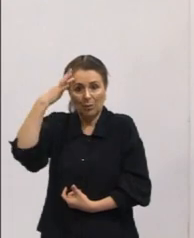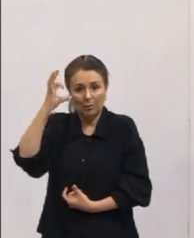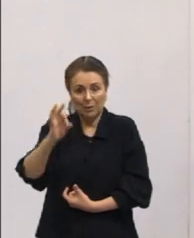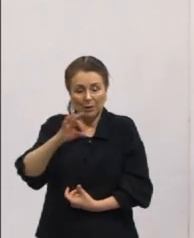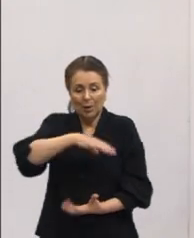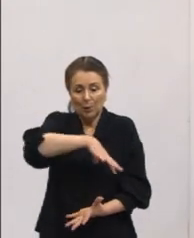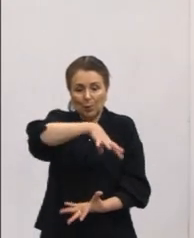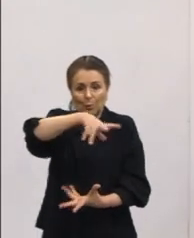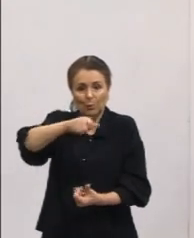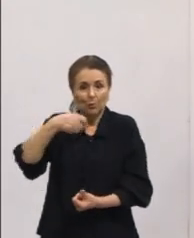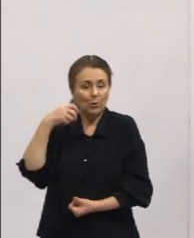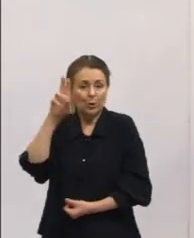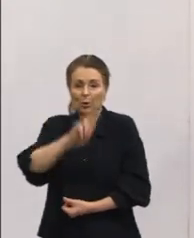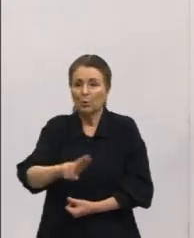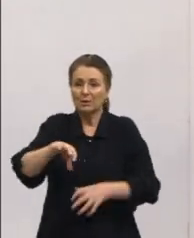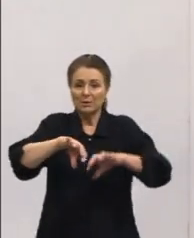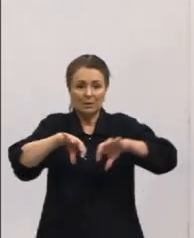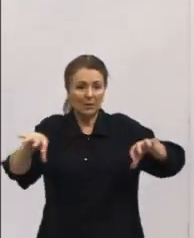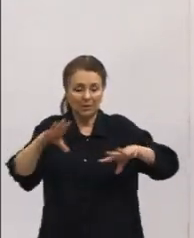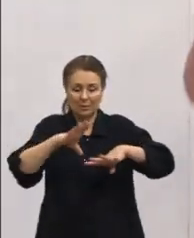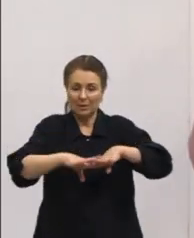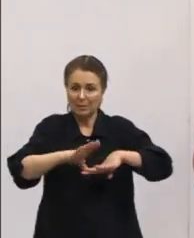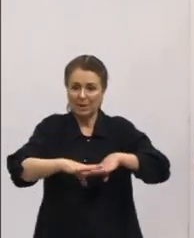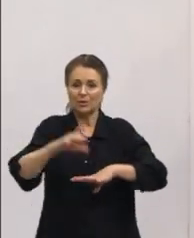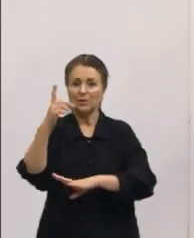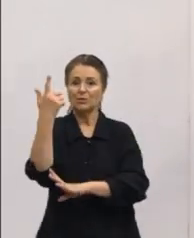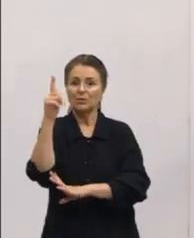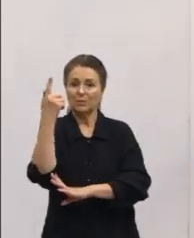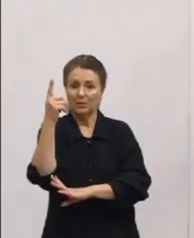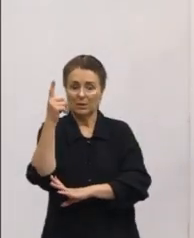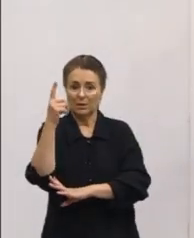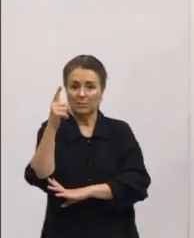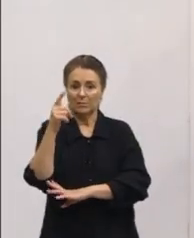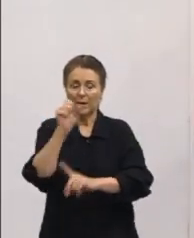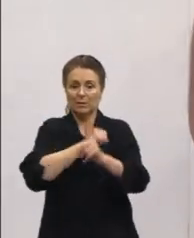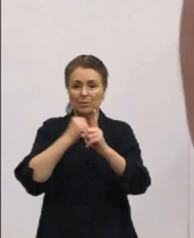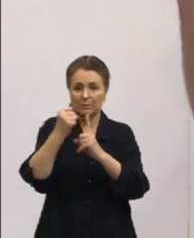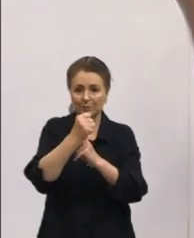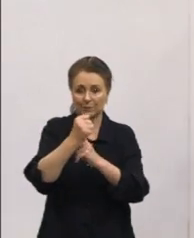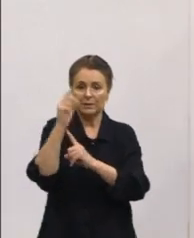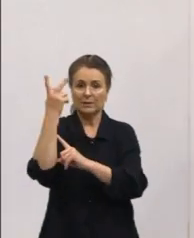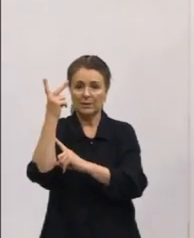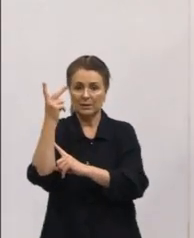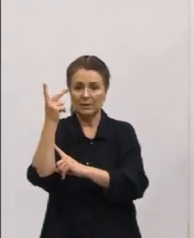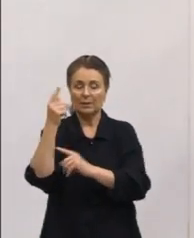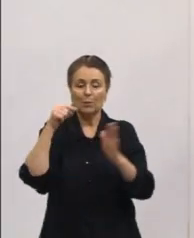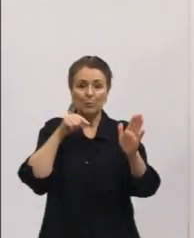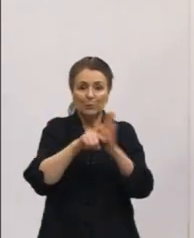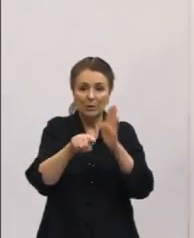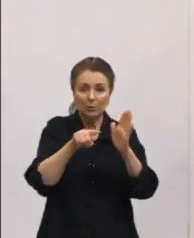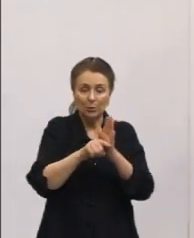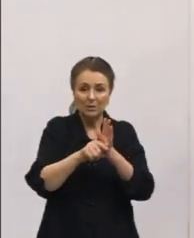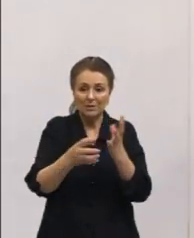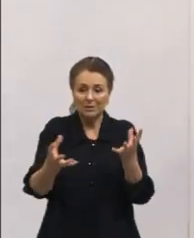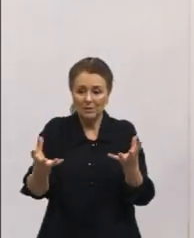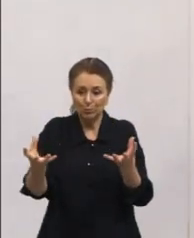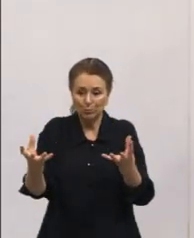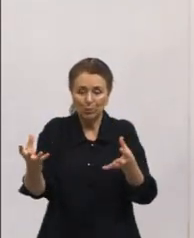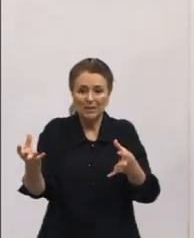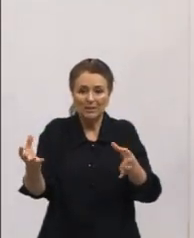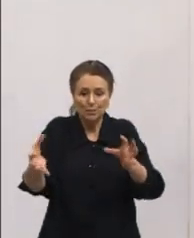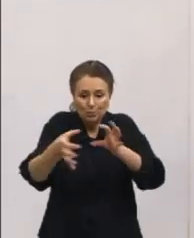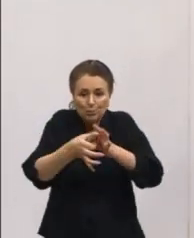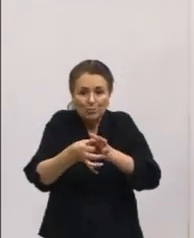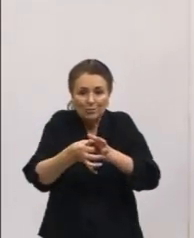a gente não usa separadamente a matemática geografia a história sociologia essas questões elas estão entranhadas elas estão